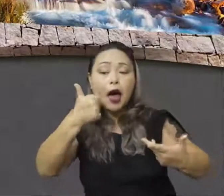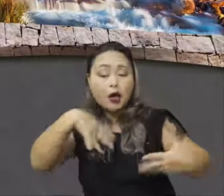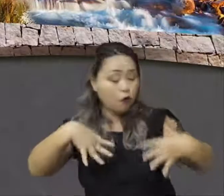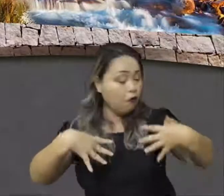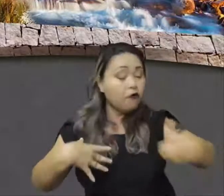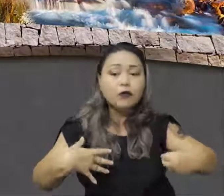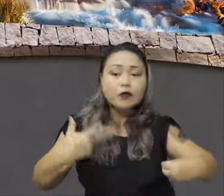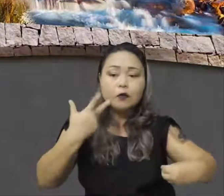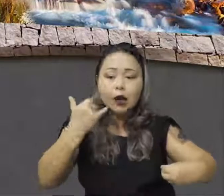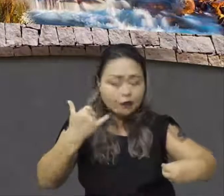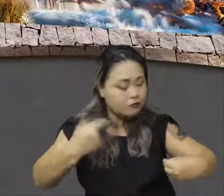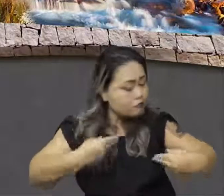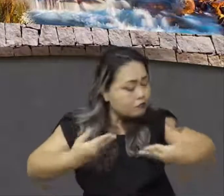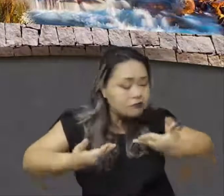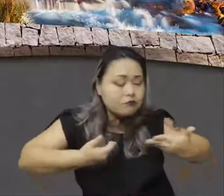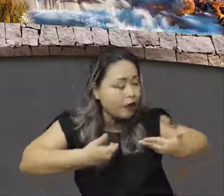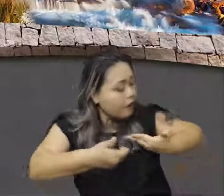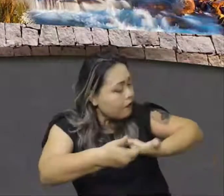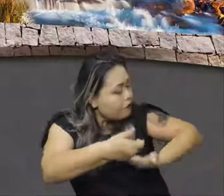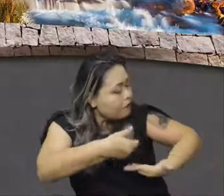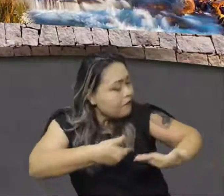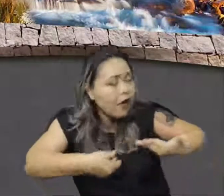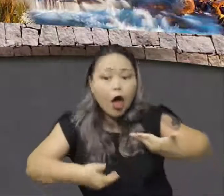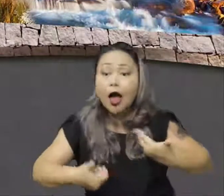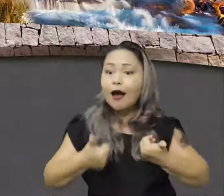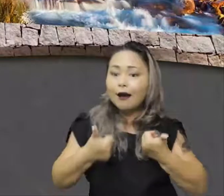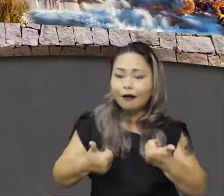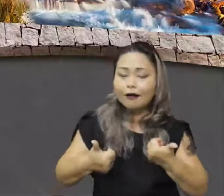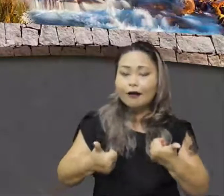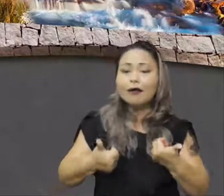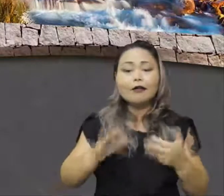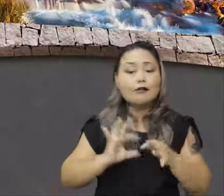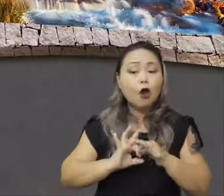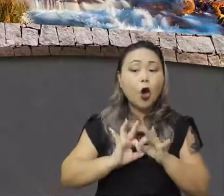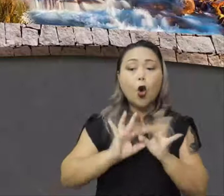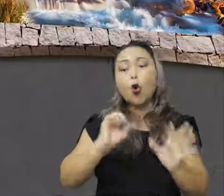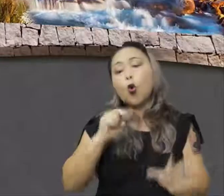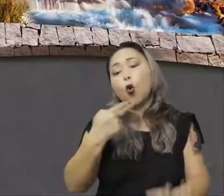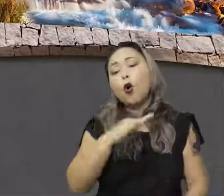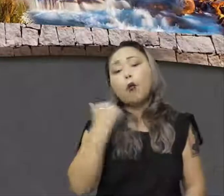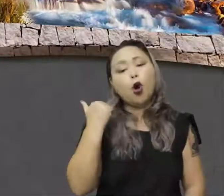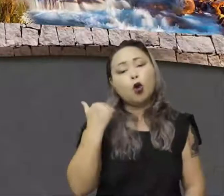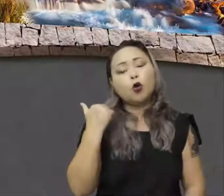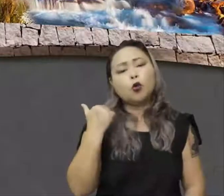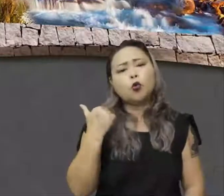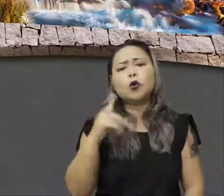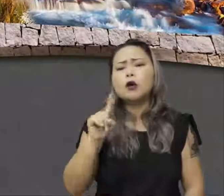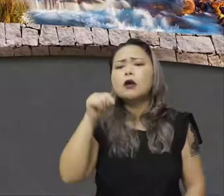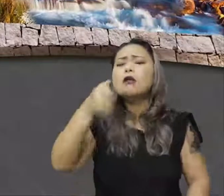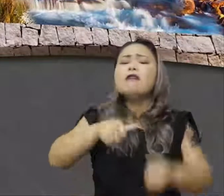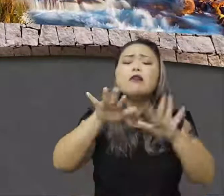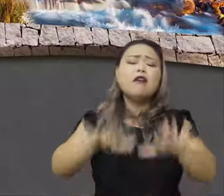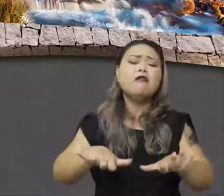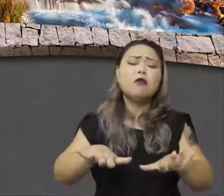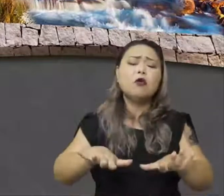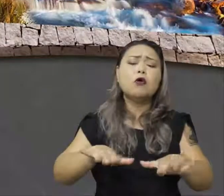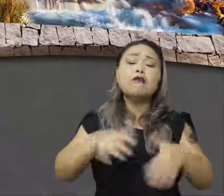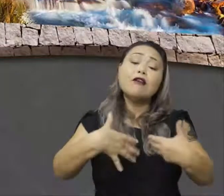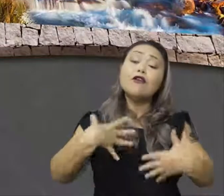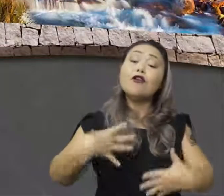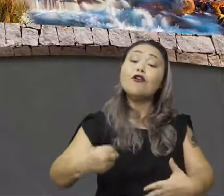filho. Aí, opa, independência ou morte, mas quem é que estava ficando aqui? O